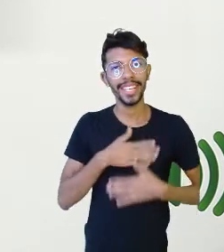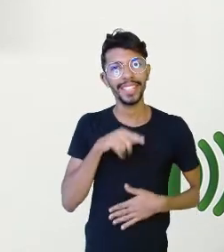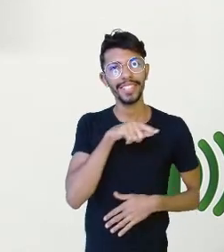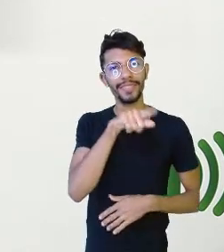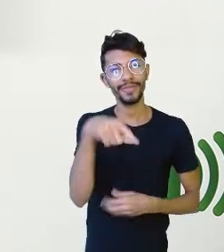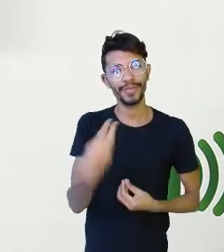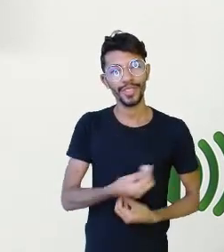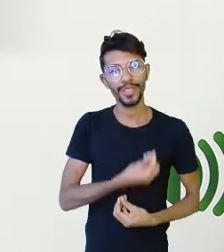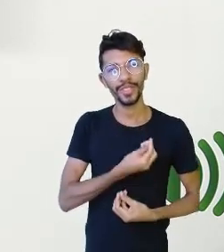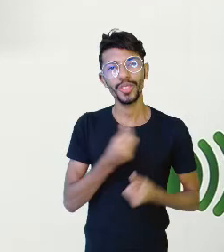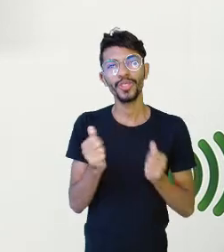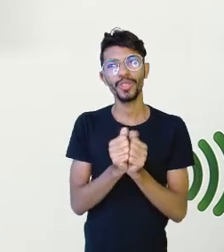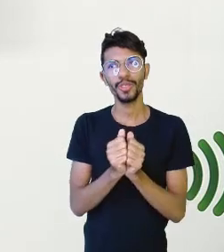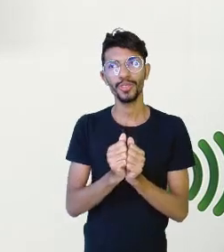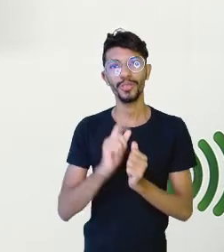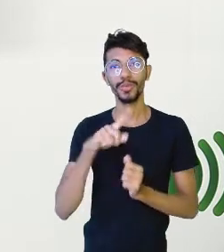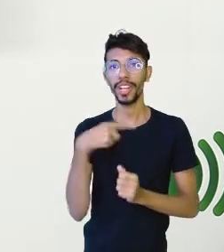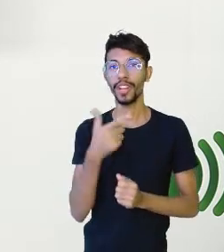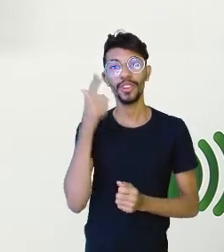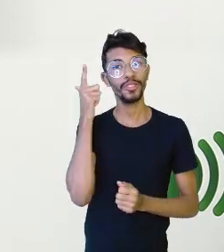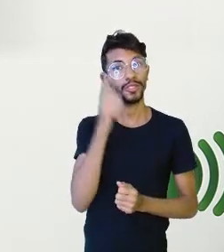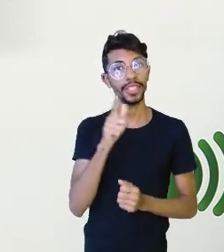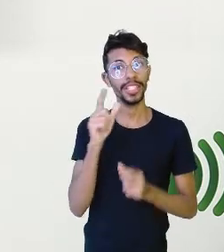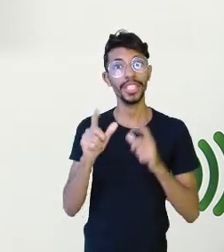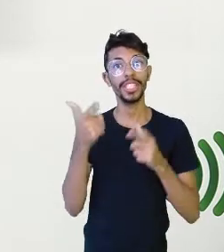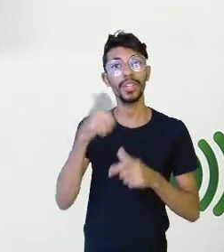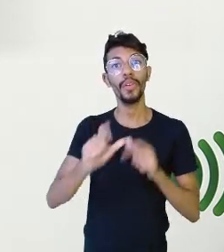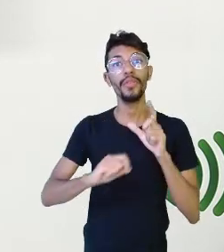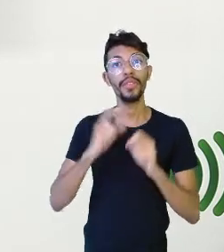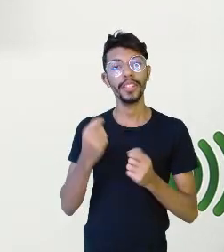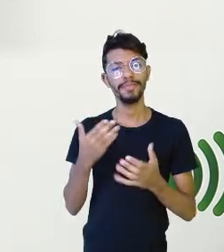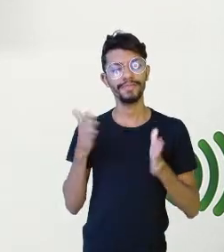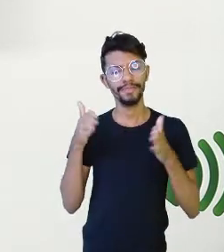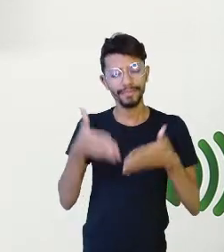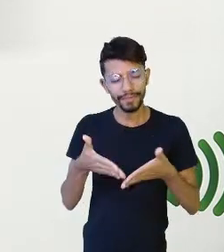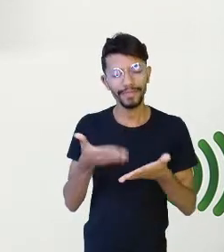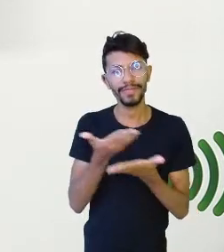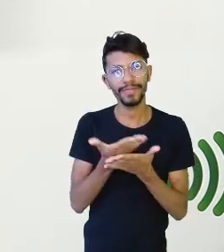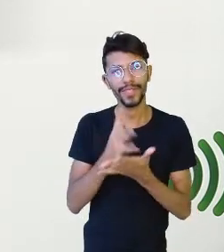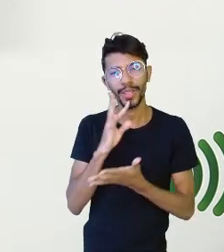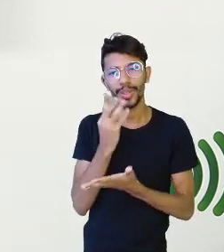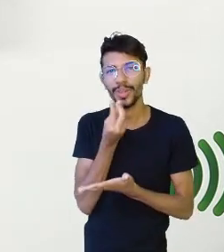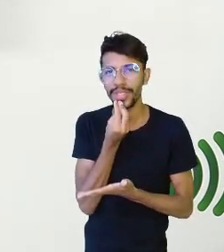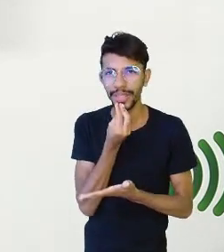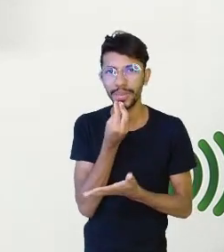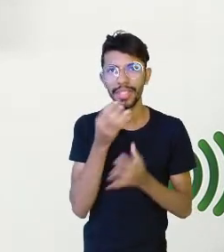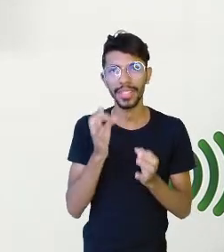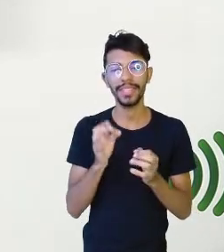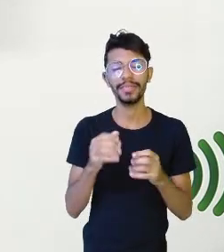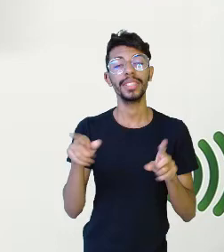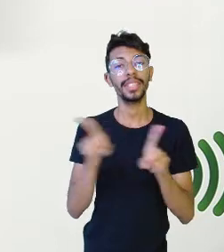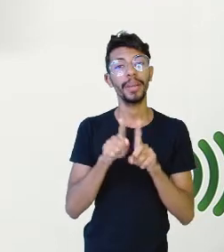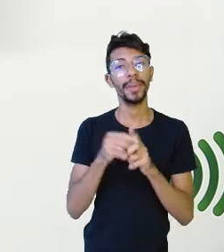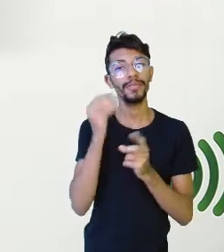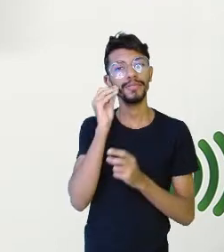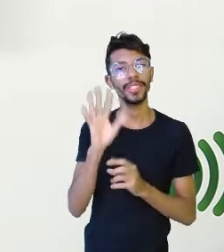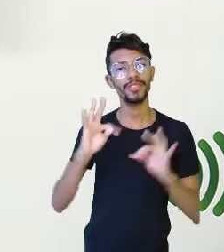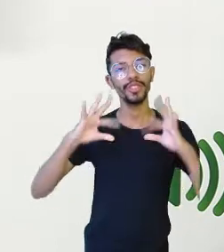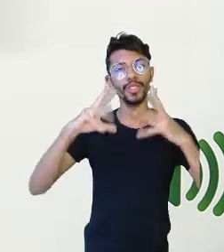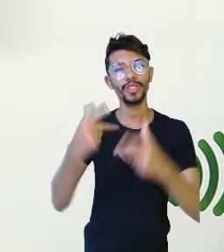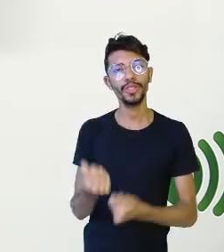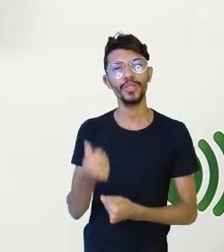novamente, mergulharmos nessa viagem do rumo ao conhecimento. Quero também mandar um beijo para todos os pais que estão assistindo, responsáveis, e